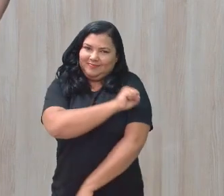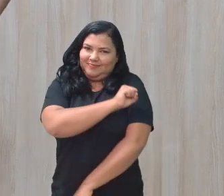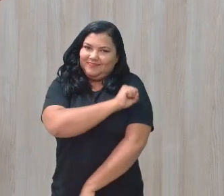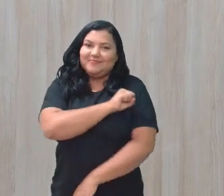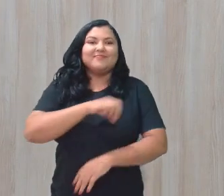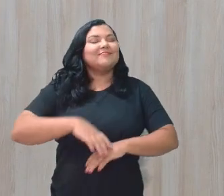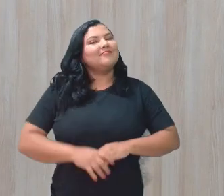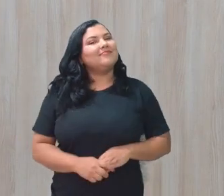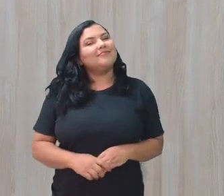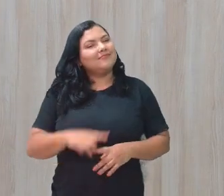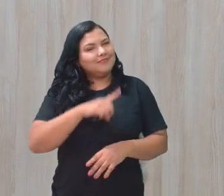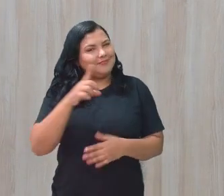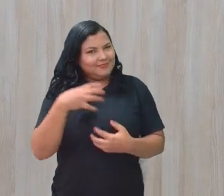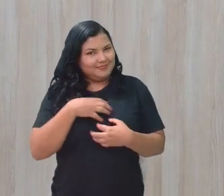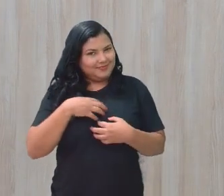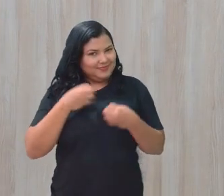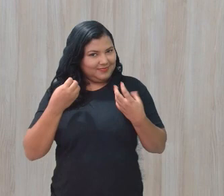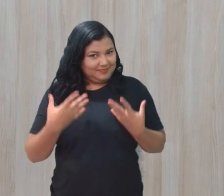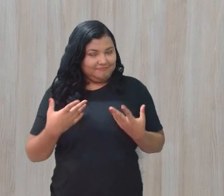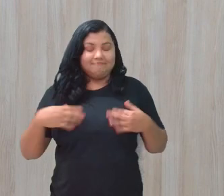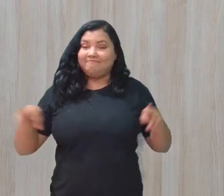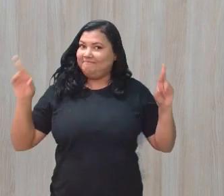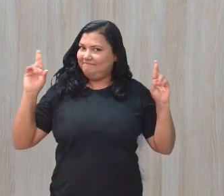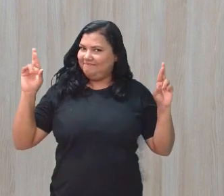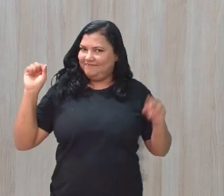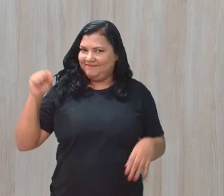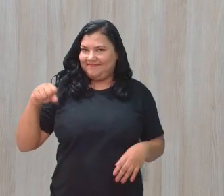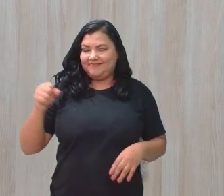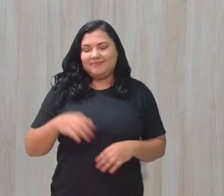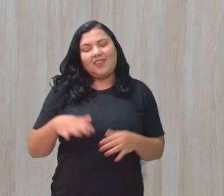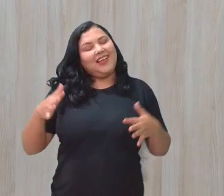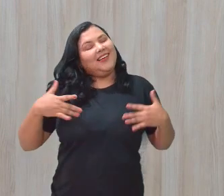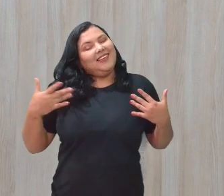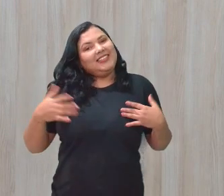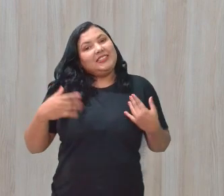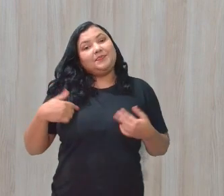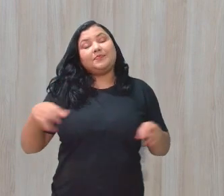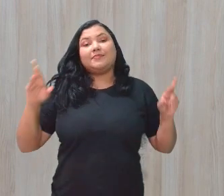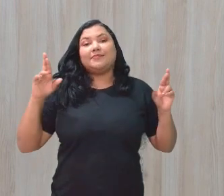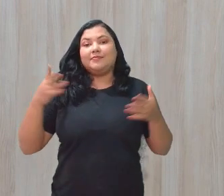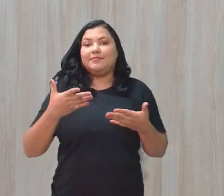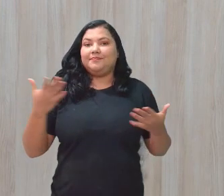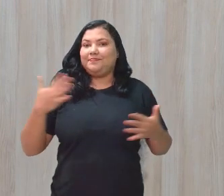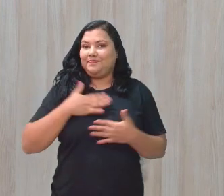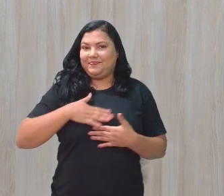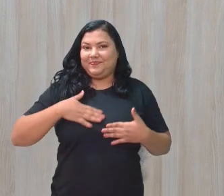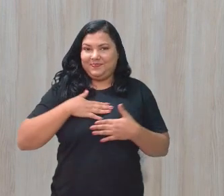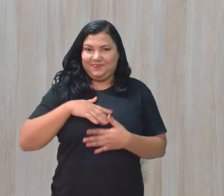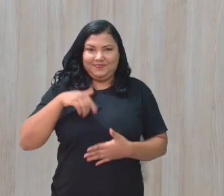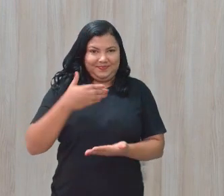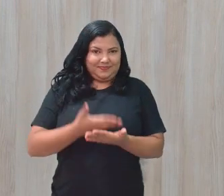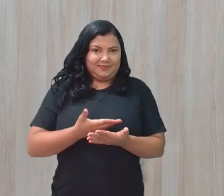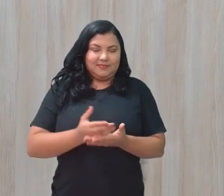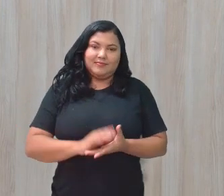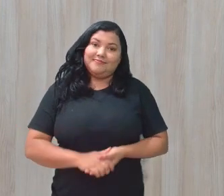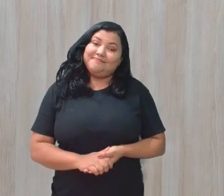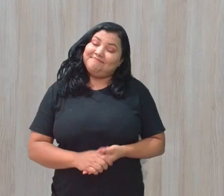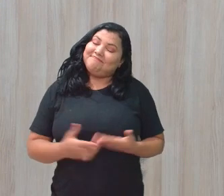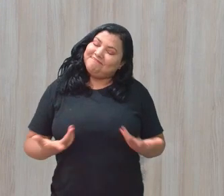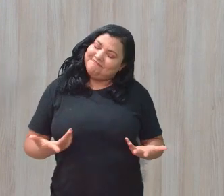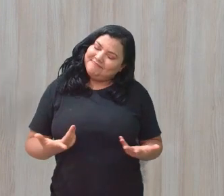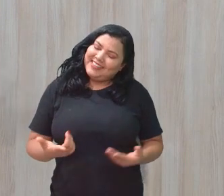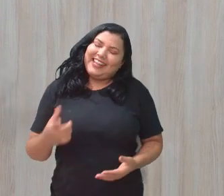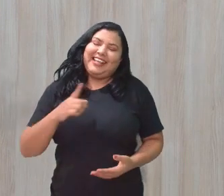ano. Como vocês estão? Espero que muito bem, estou animadíssima e espero que vocês gostem dessa aula. Como sempre, eu estou muito